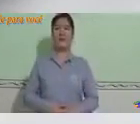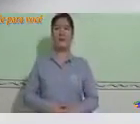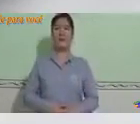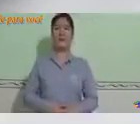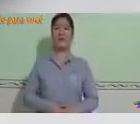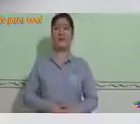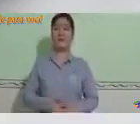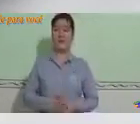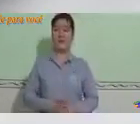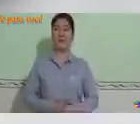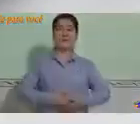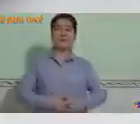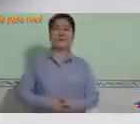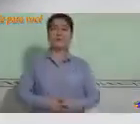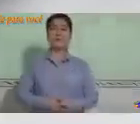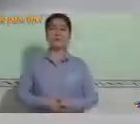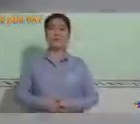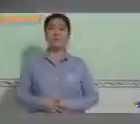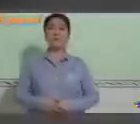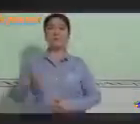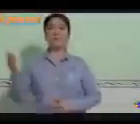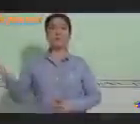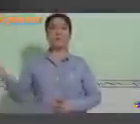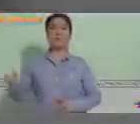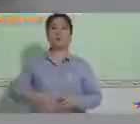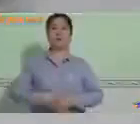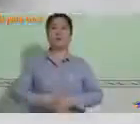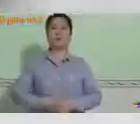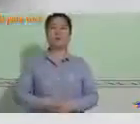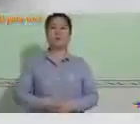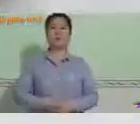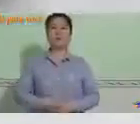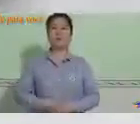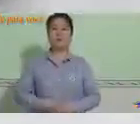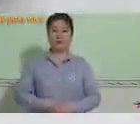INGREDINTESINCIAIS 50 g farinha de trigo, 50 ml de água,